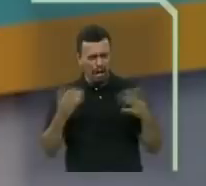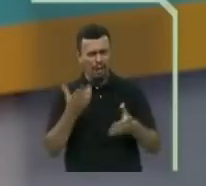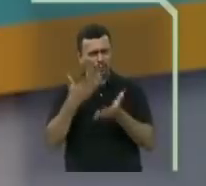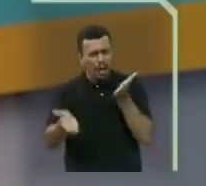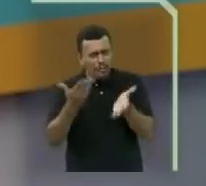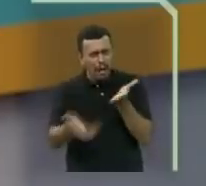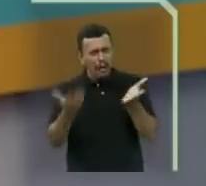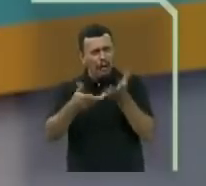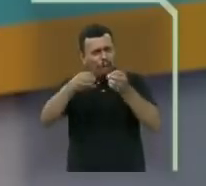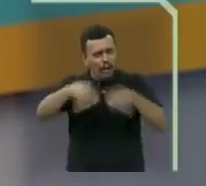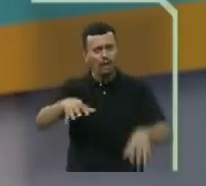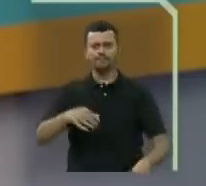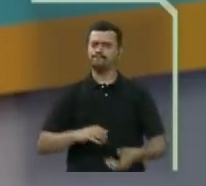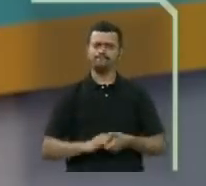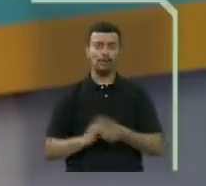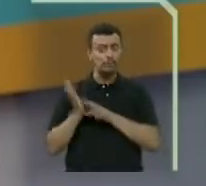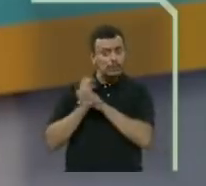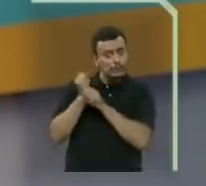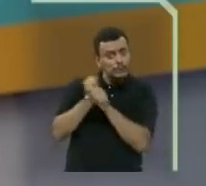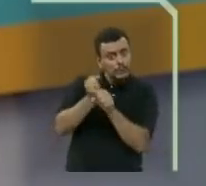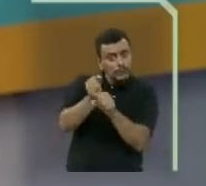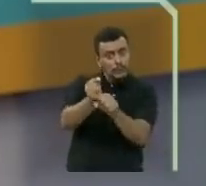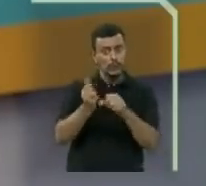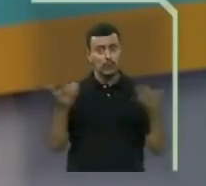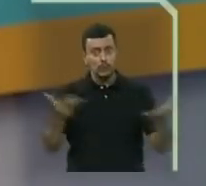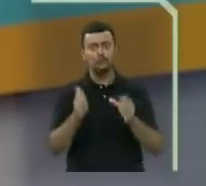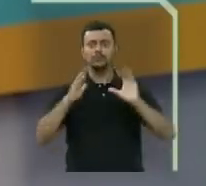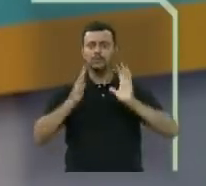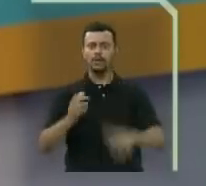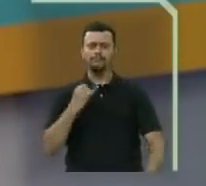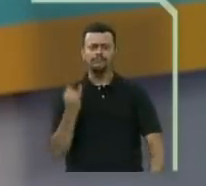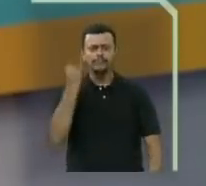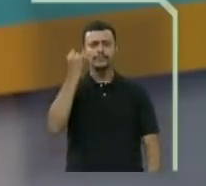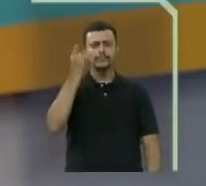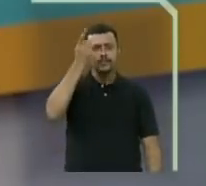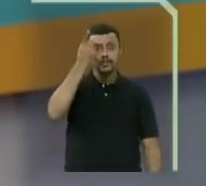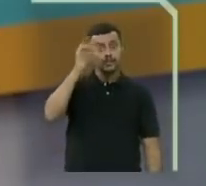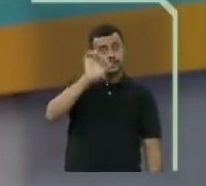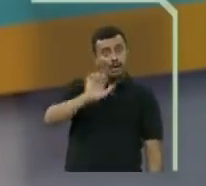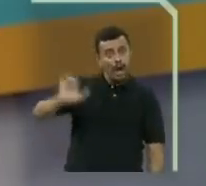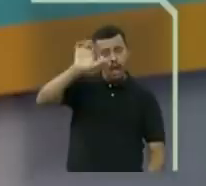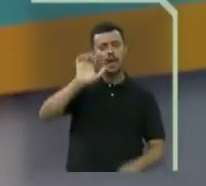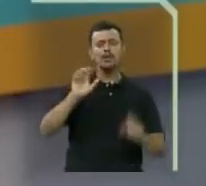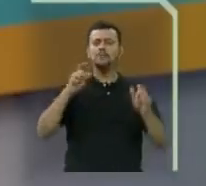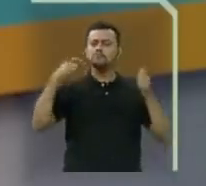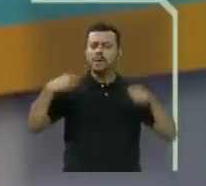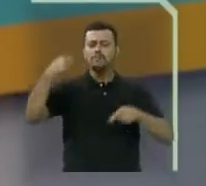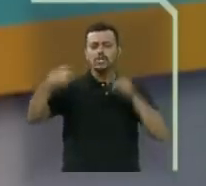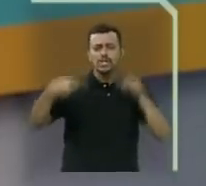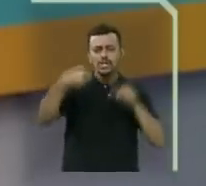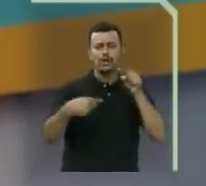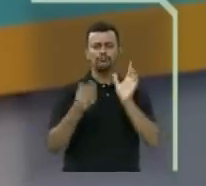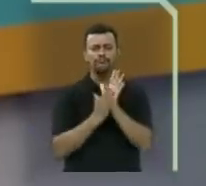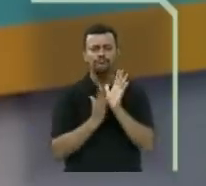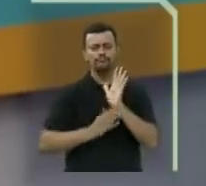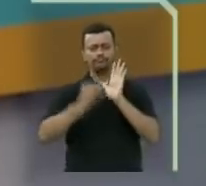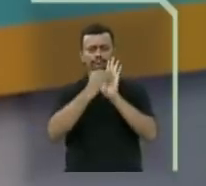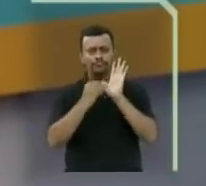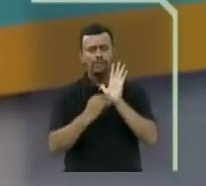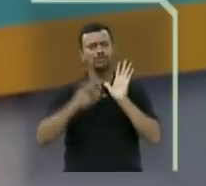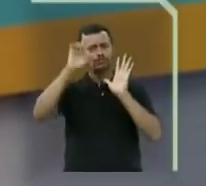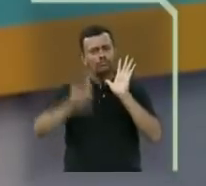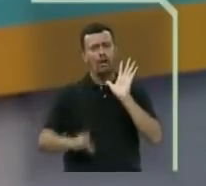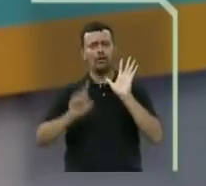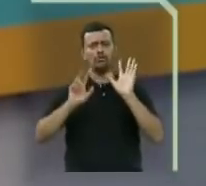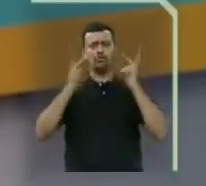anos. Por isso é importante que o Estado de São Paulo desenvolva uma política que garanta os direitos humanos, que preserve o direito ao patrimônio